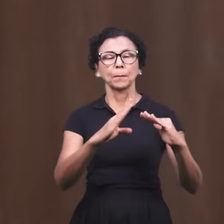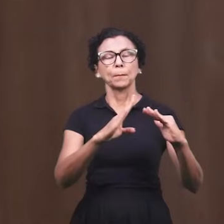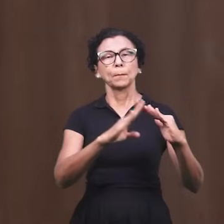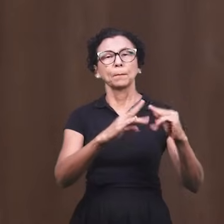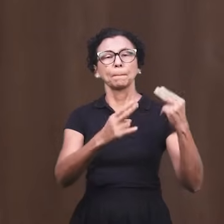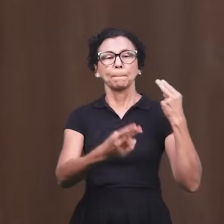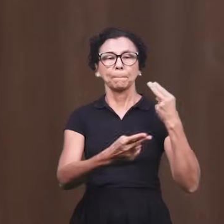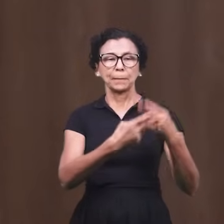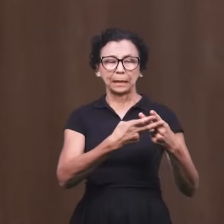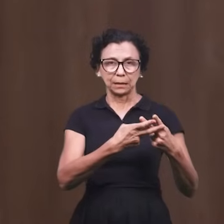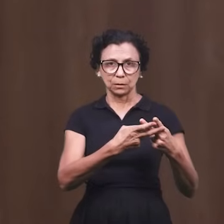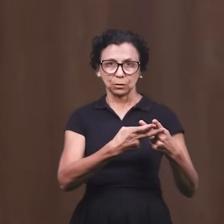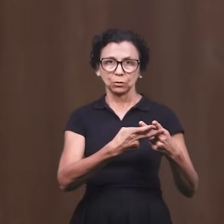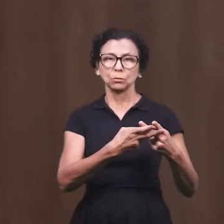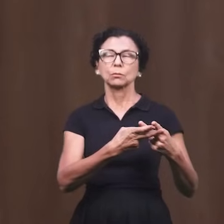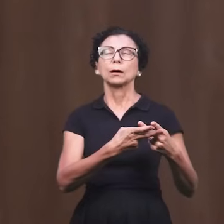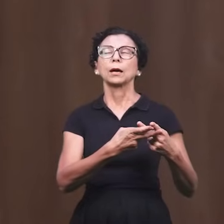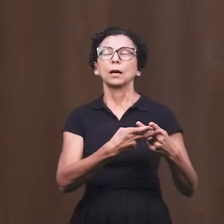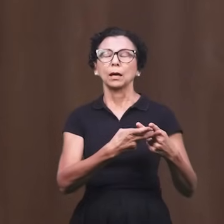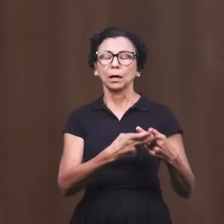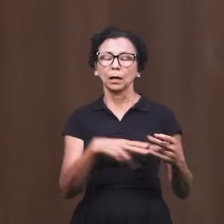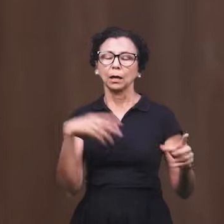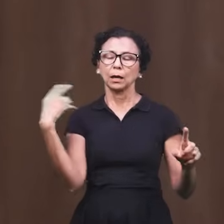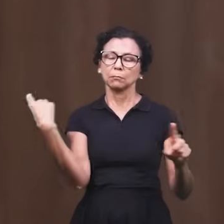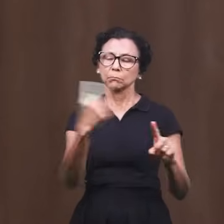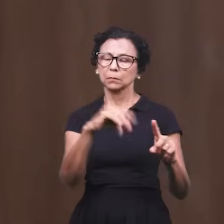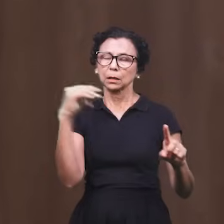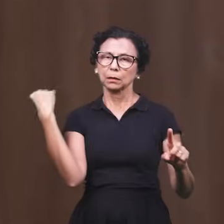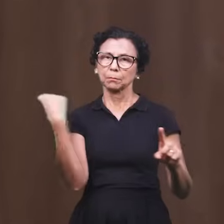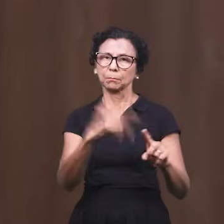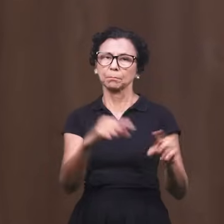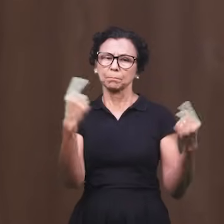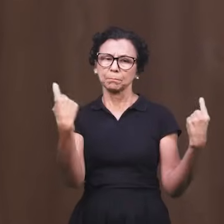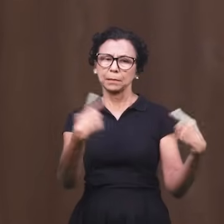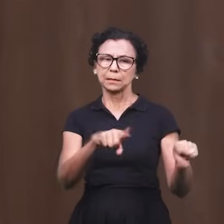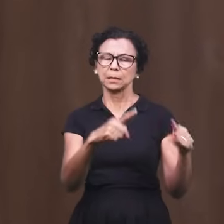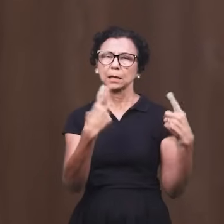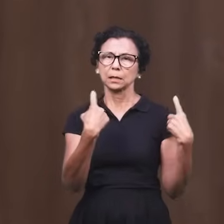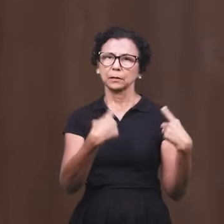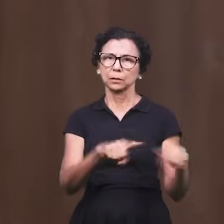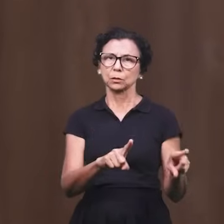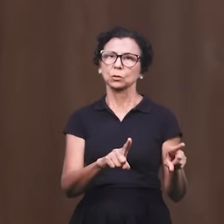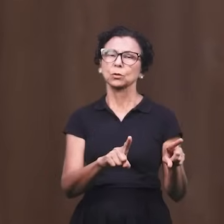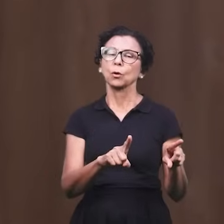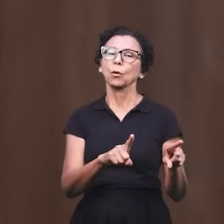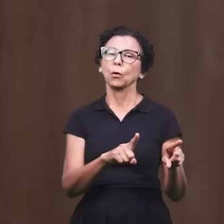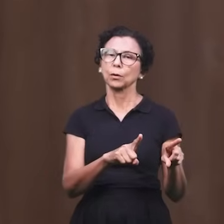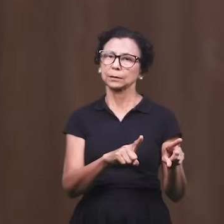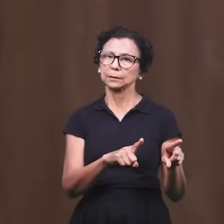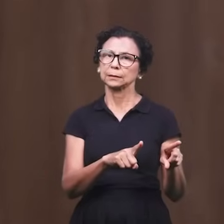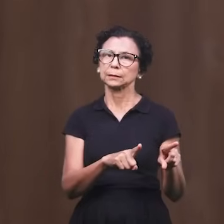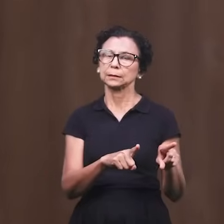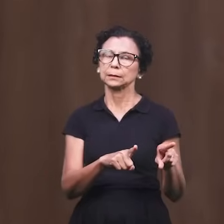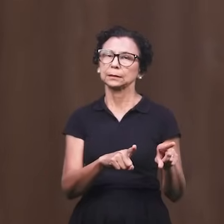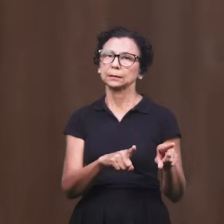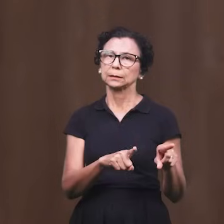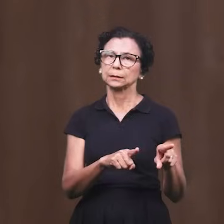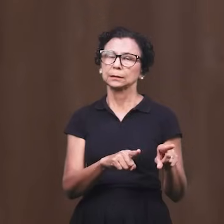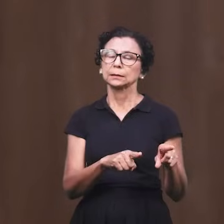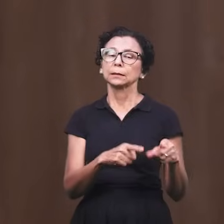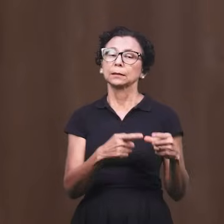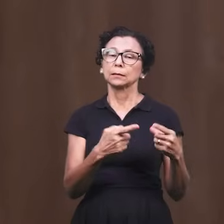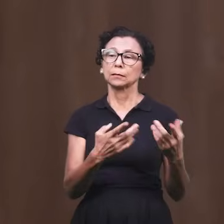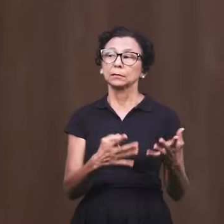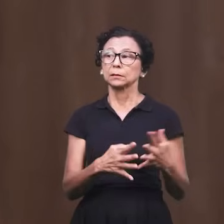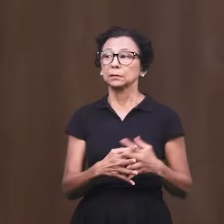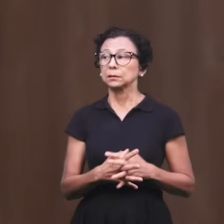tem para você prisões, perseguições, açoites, naufrágios. E é interessante que ele chega a